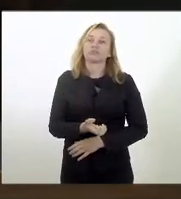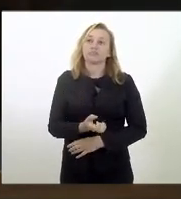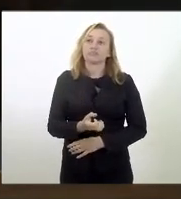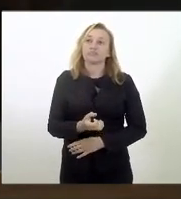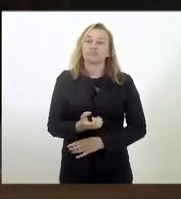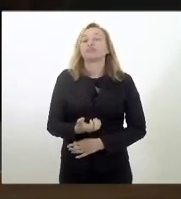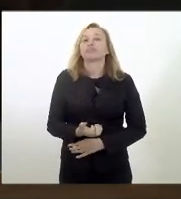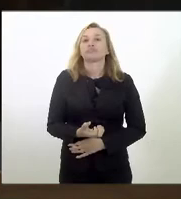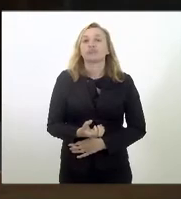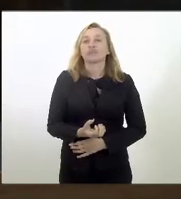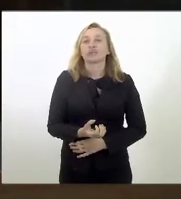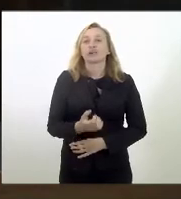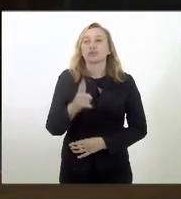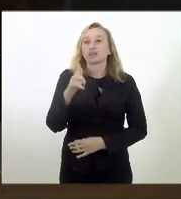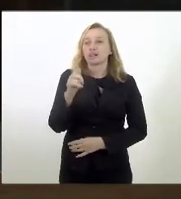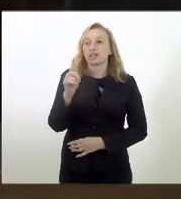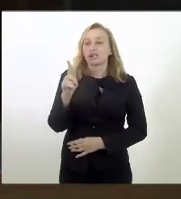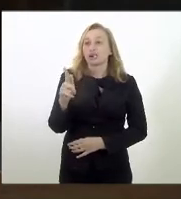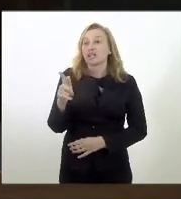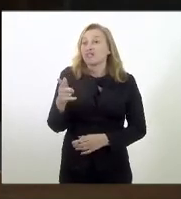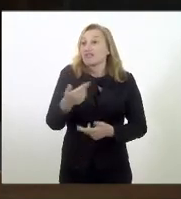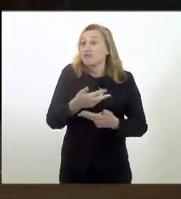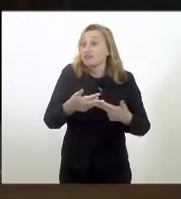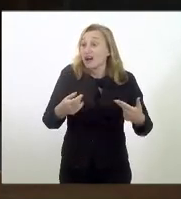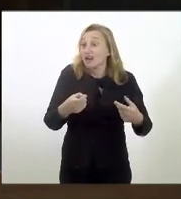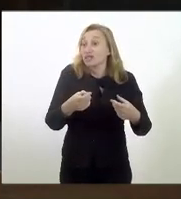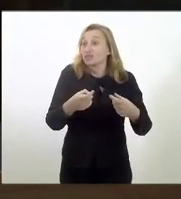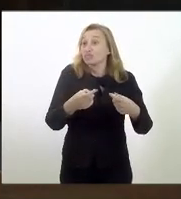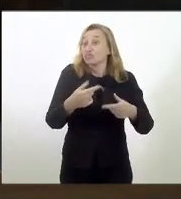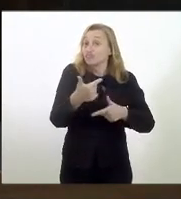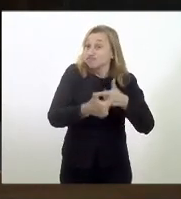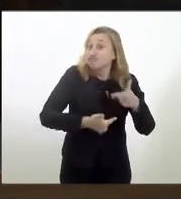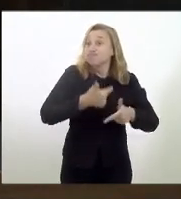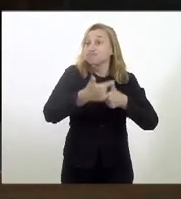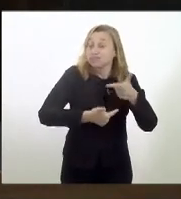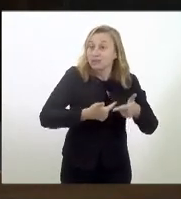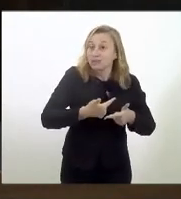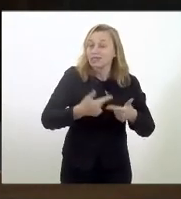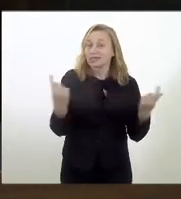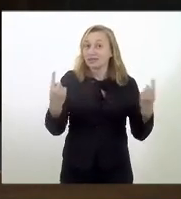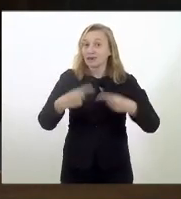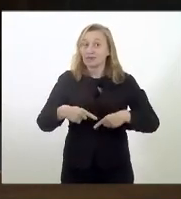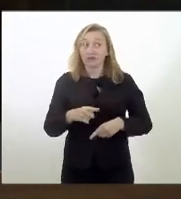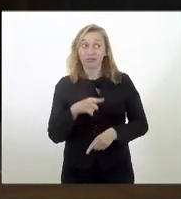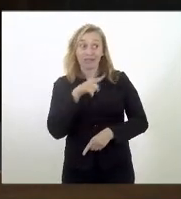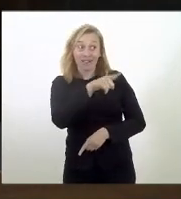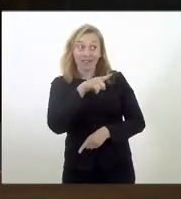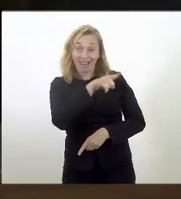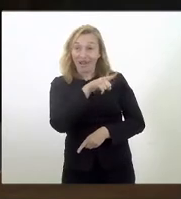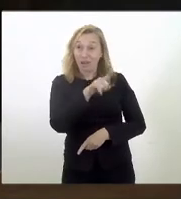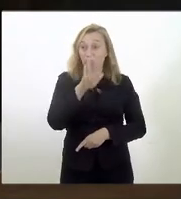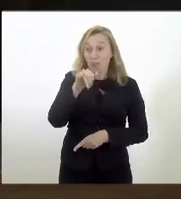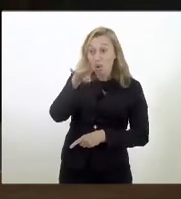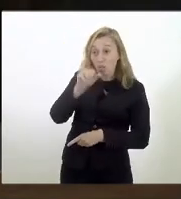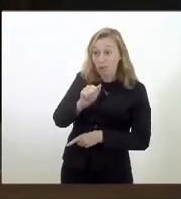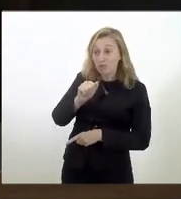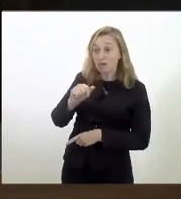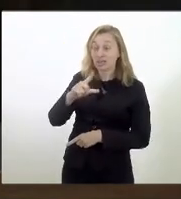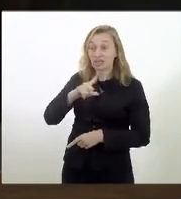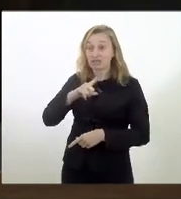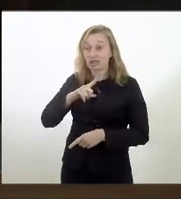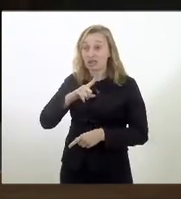efeito moral, gás de pimenta, balas de borracha, para que o Estado pudesse aderir, naquele instante, o regime